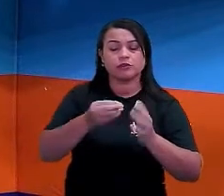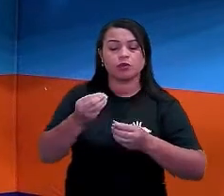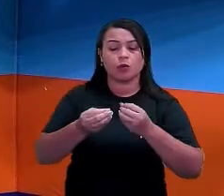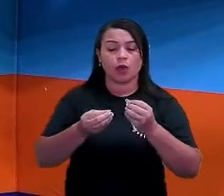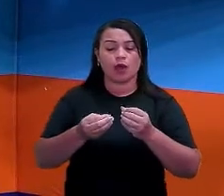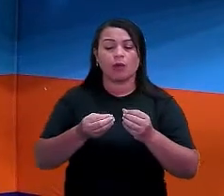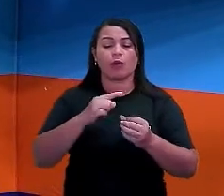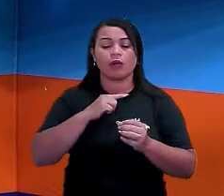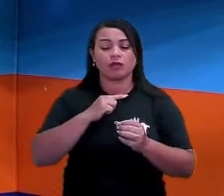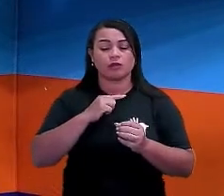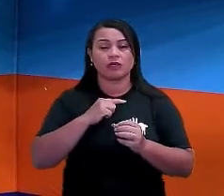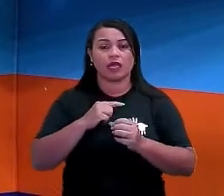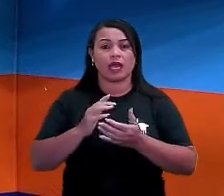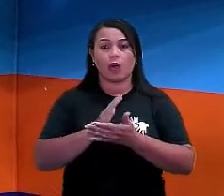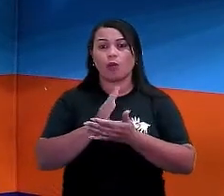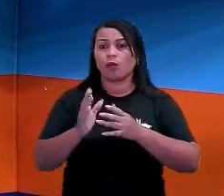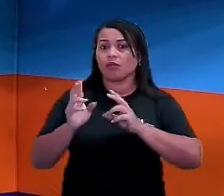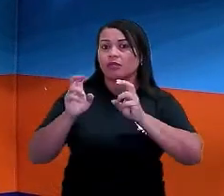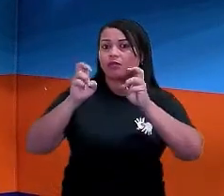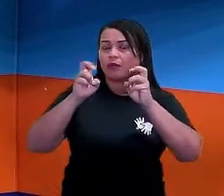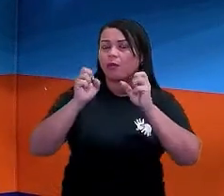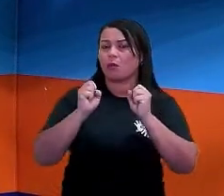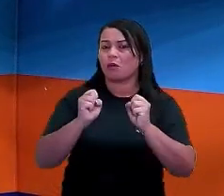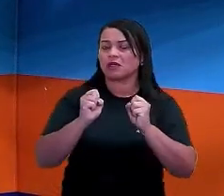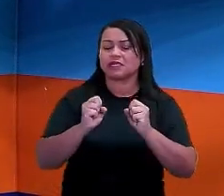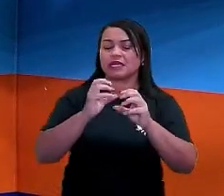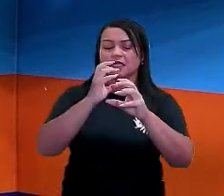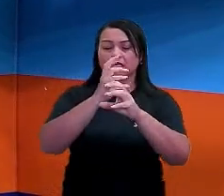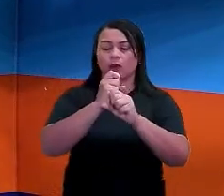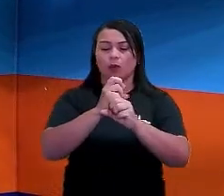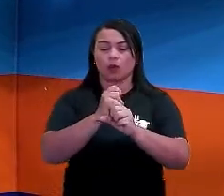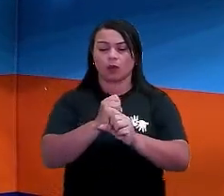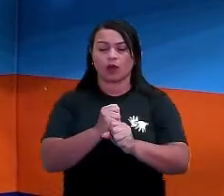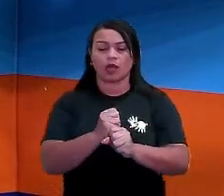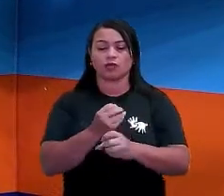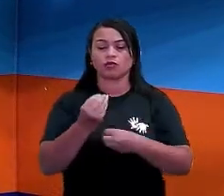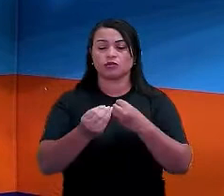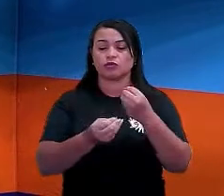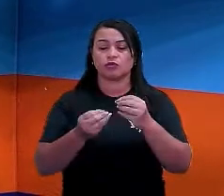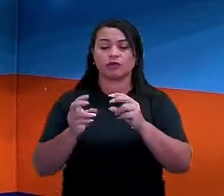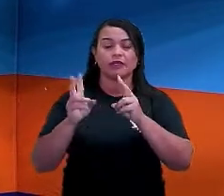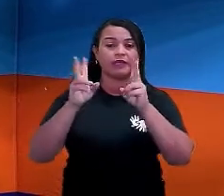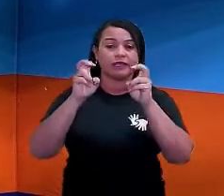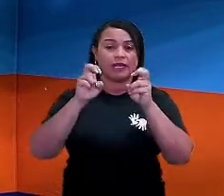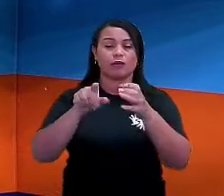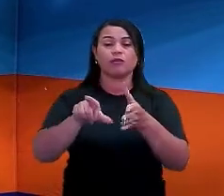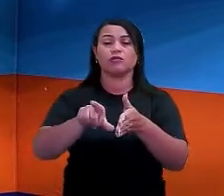quando determinado termo pode ser calculado em função de termos